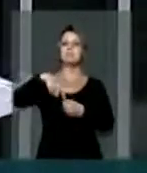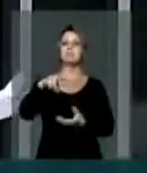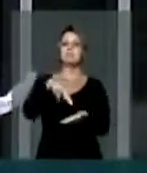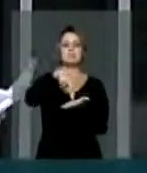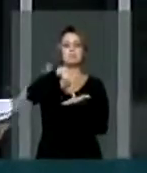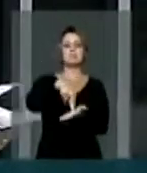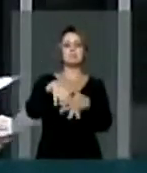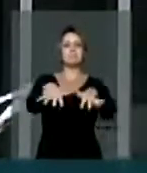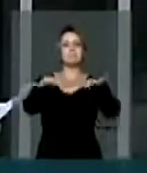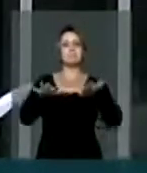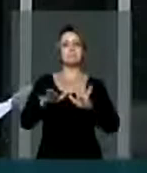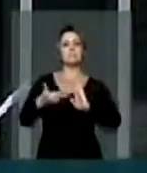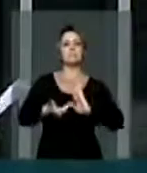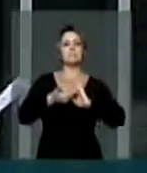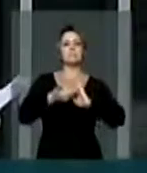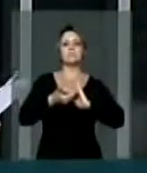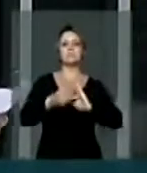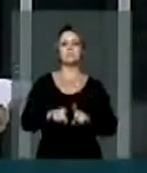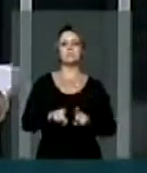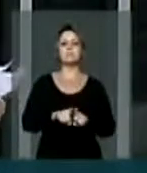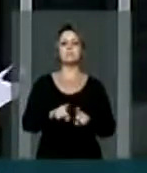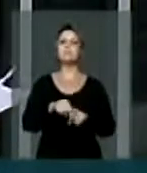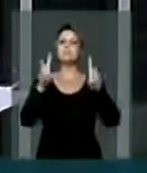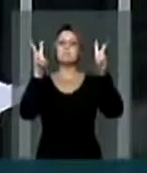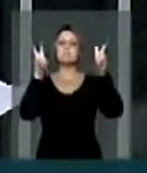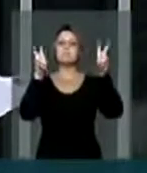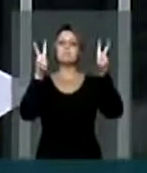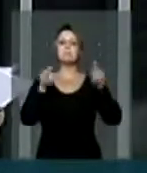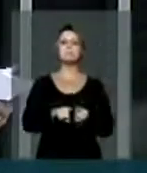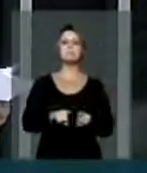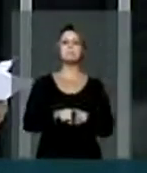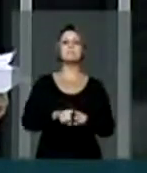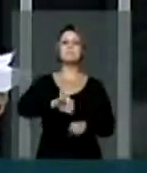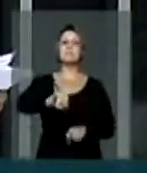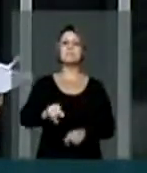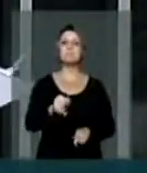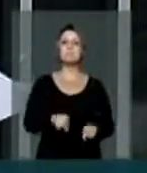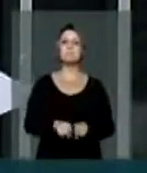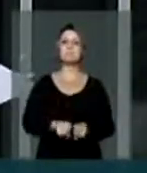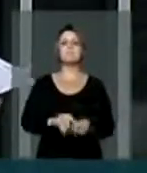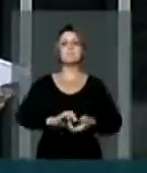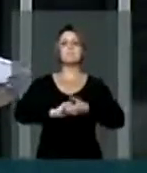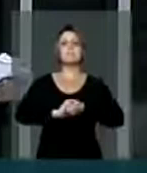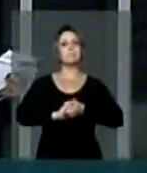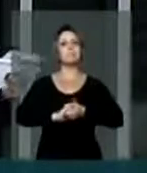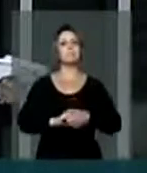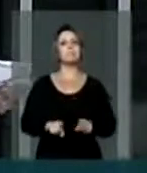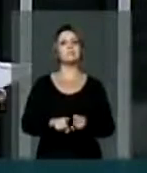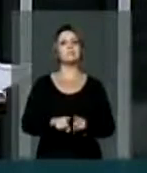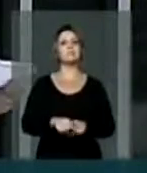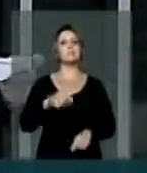para poder me pronunciar concernente a alguns temas. Aproveito a oportunidade também para saudar os